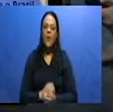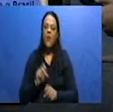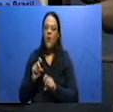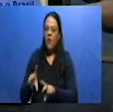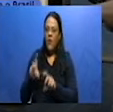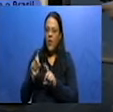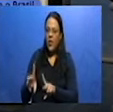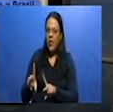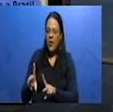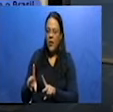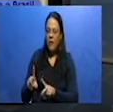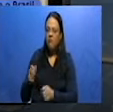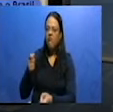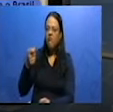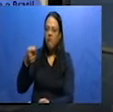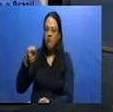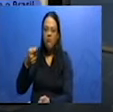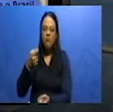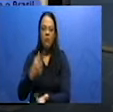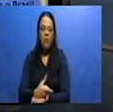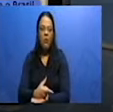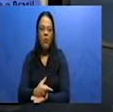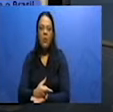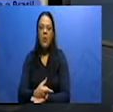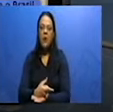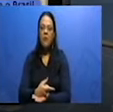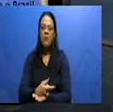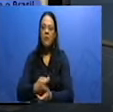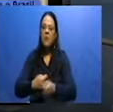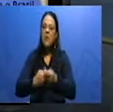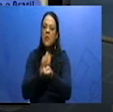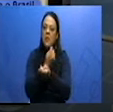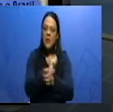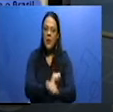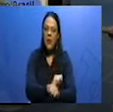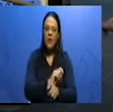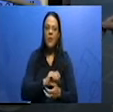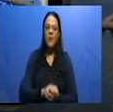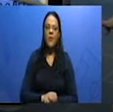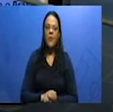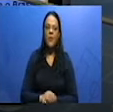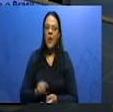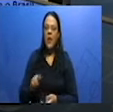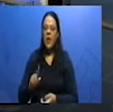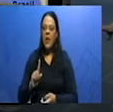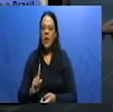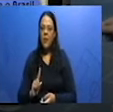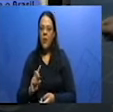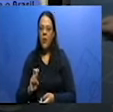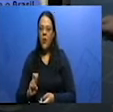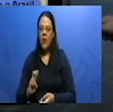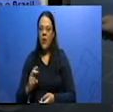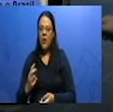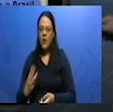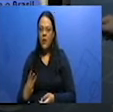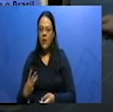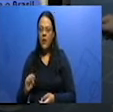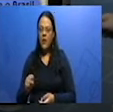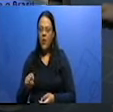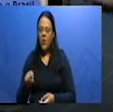1525, 1538, esse navio saiu da África, ó, saída do primeiro